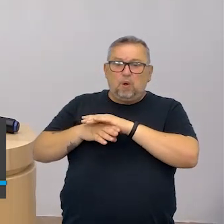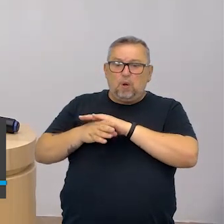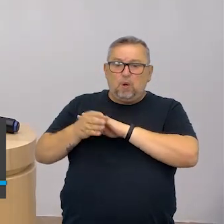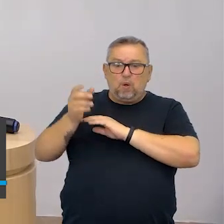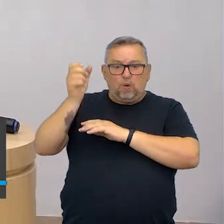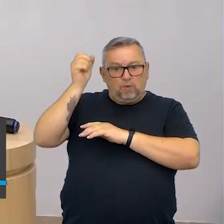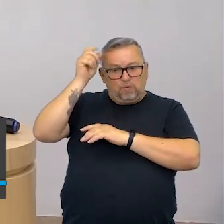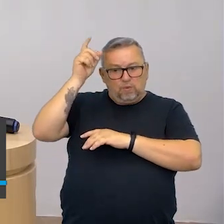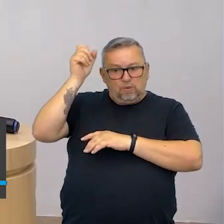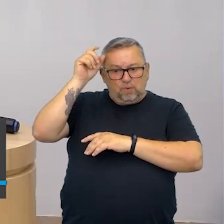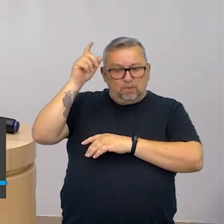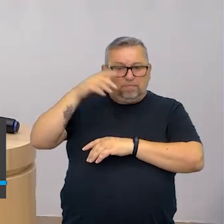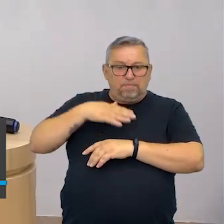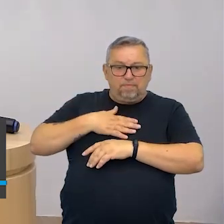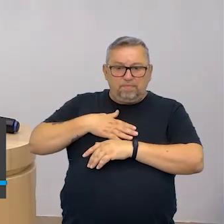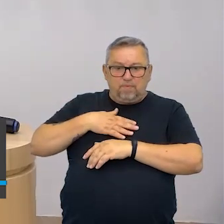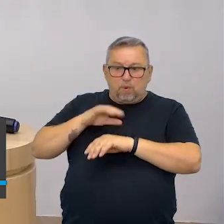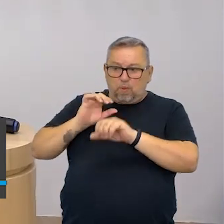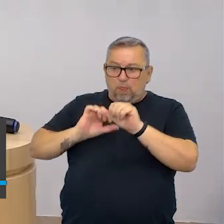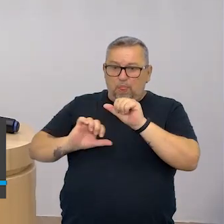ou dos seus gostos,